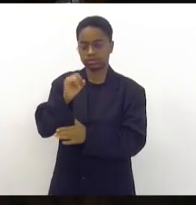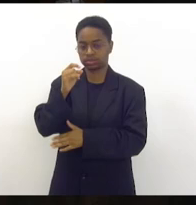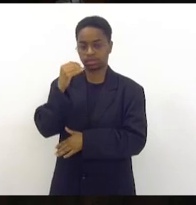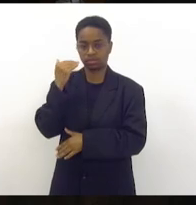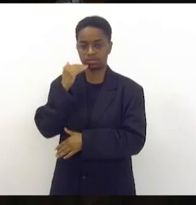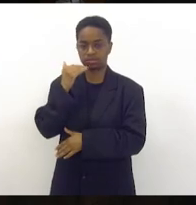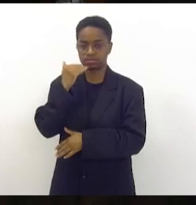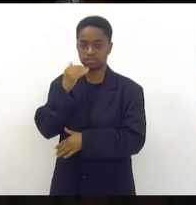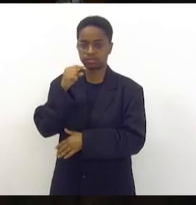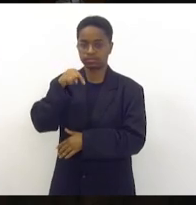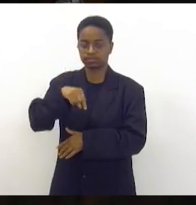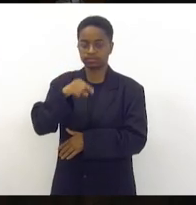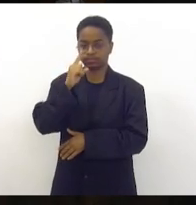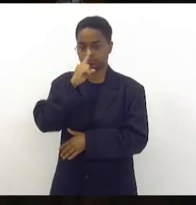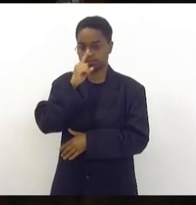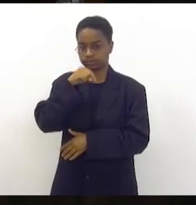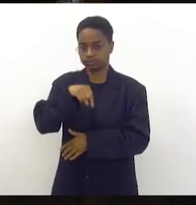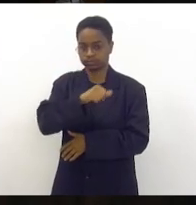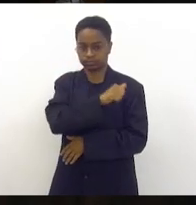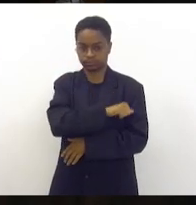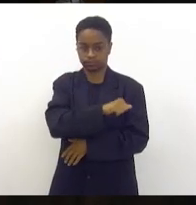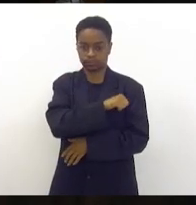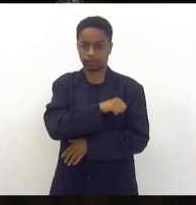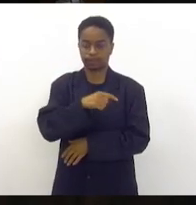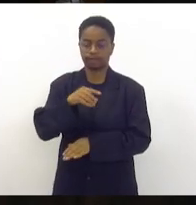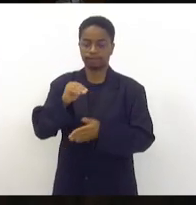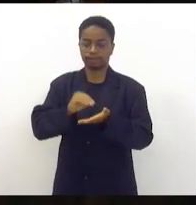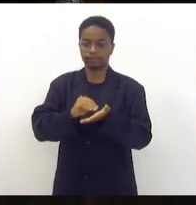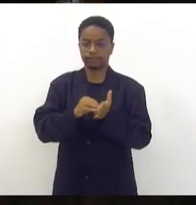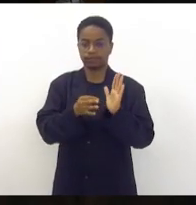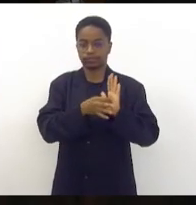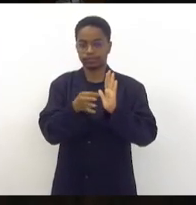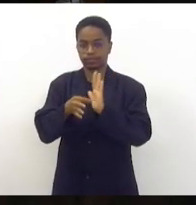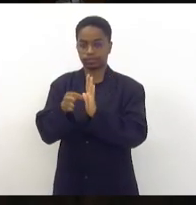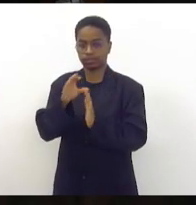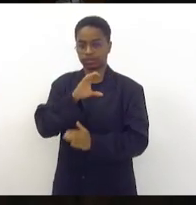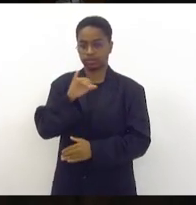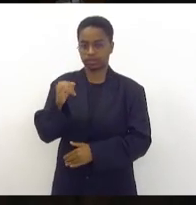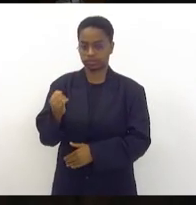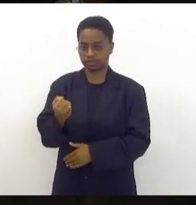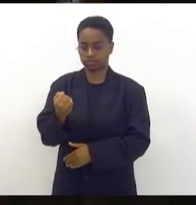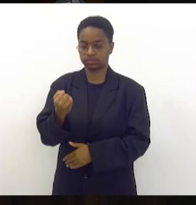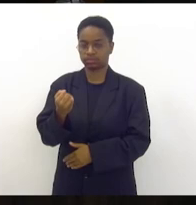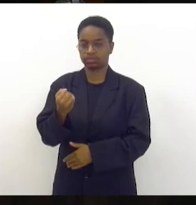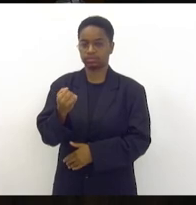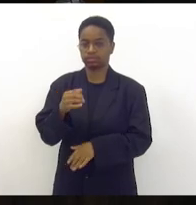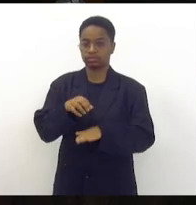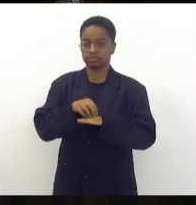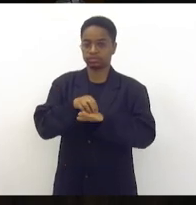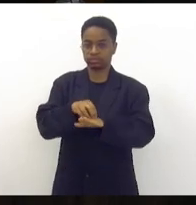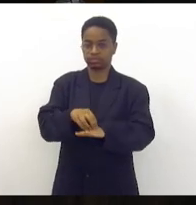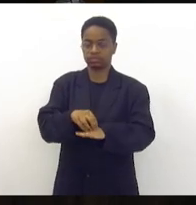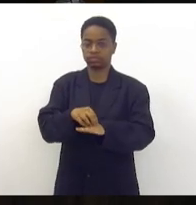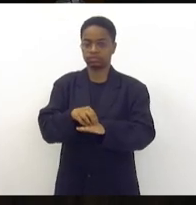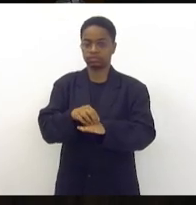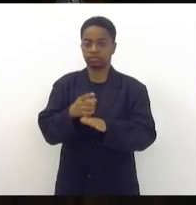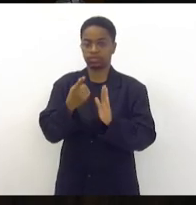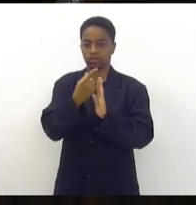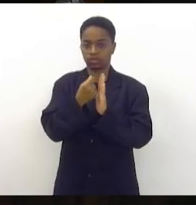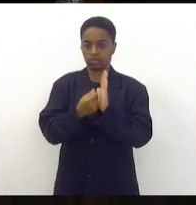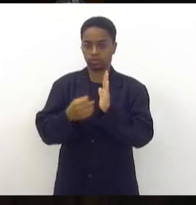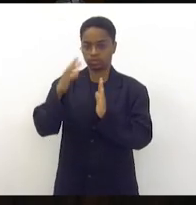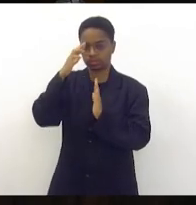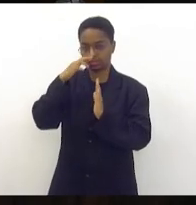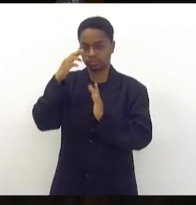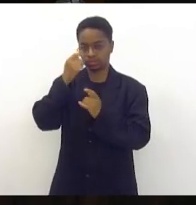Estado do Rio de Janeiro, na forma que menciona, pendente de parecer das Comissões de Constituição e Justiça, de Transporte e de Orçamento,